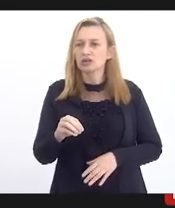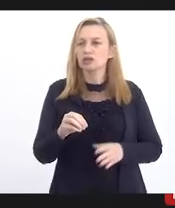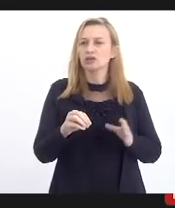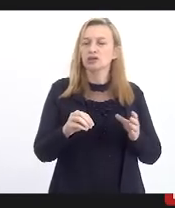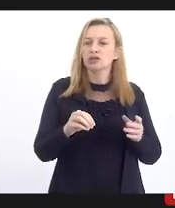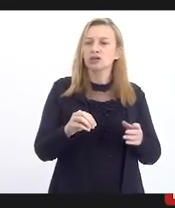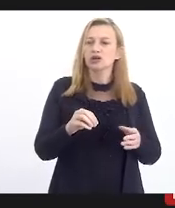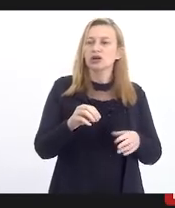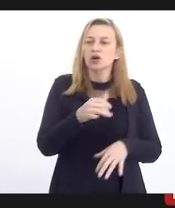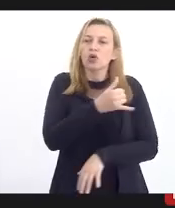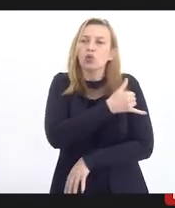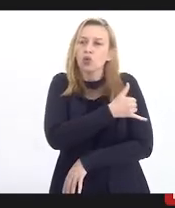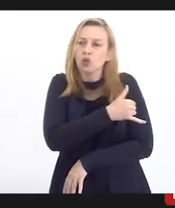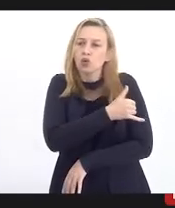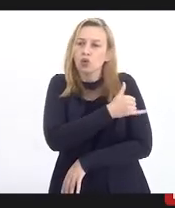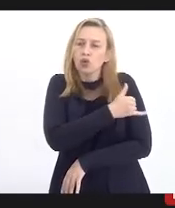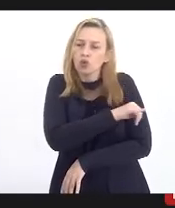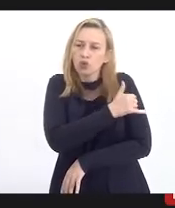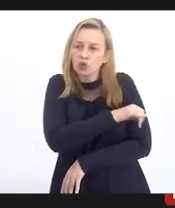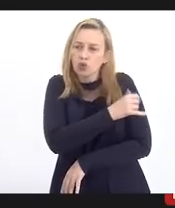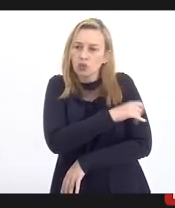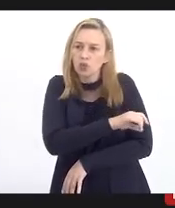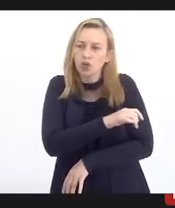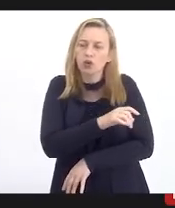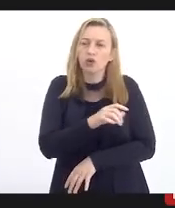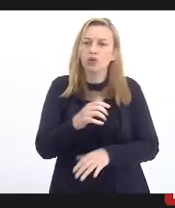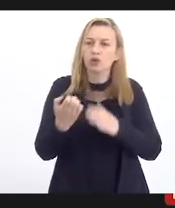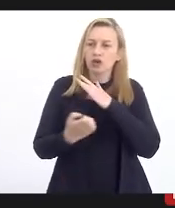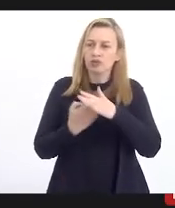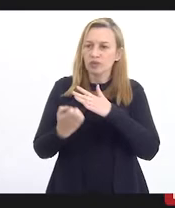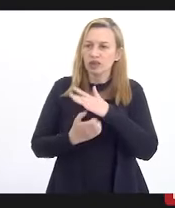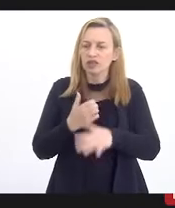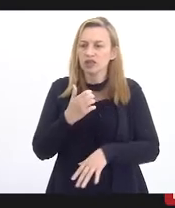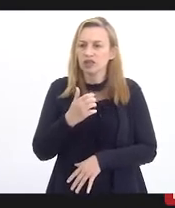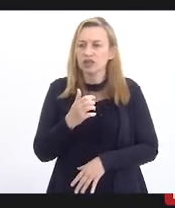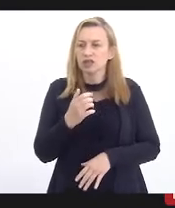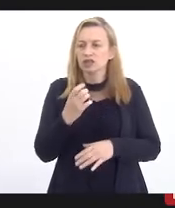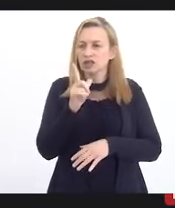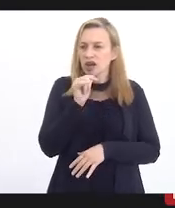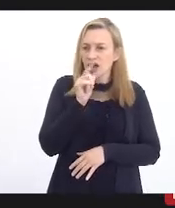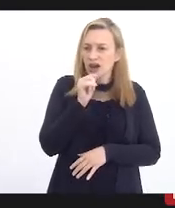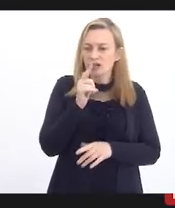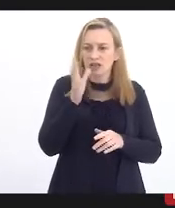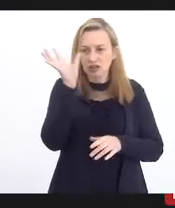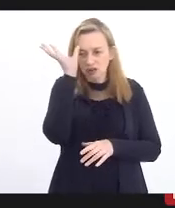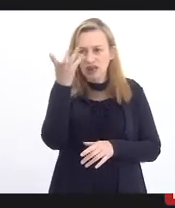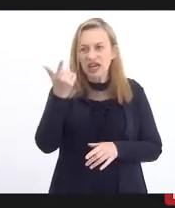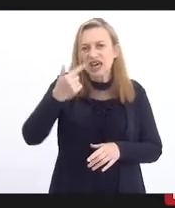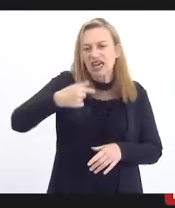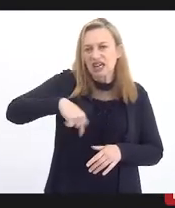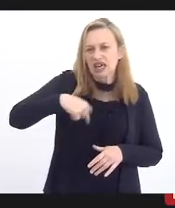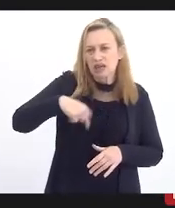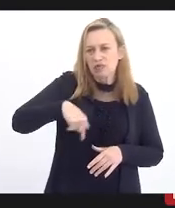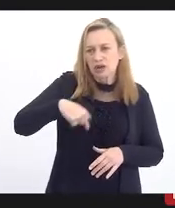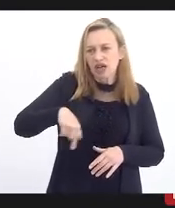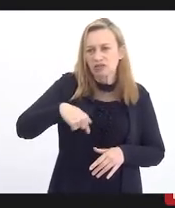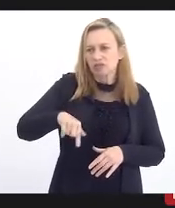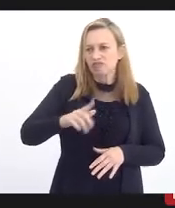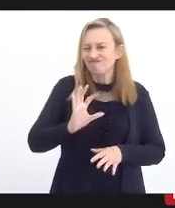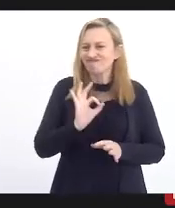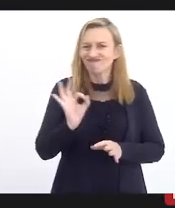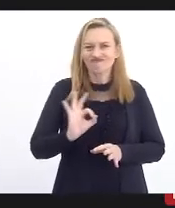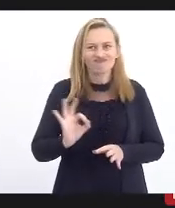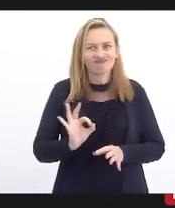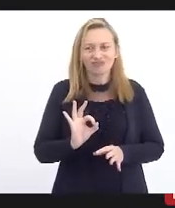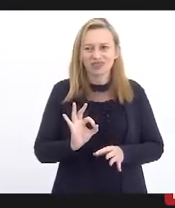para o Rio de Janeiro, para a água da SEDAI, está resolvido. E Queimados não tem nenhuma estação de tratamento funcionando.